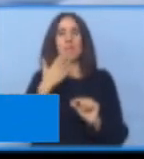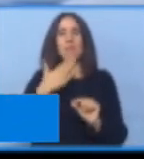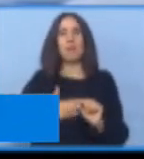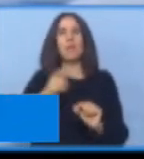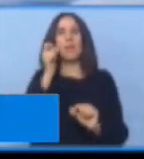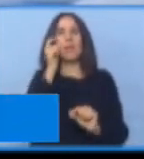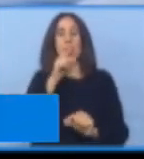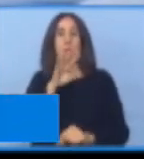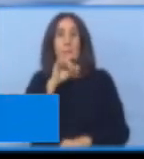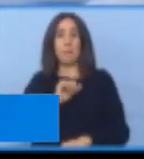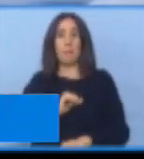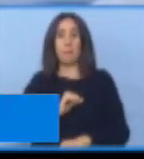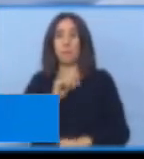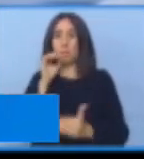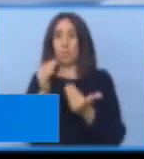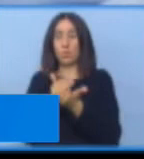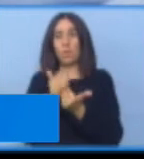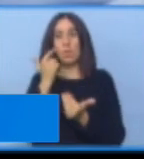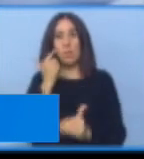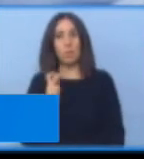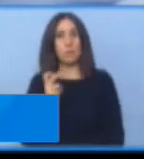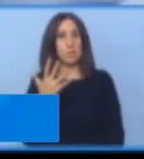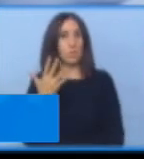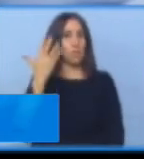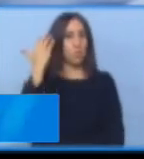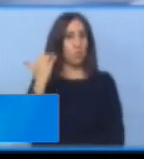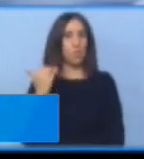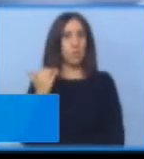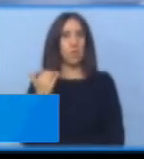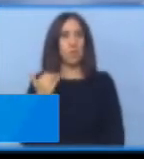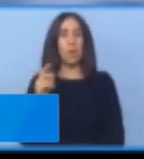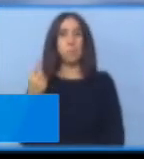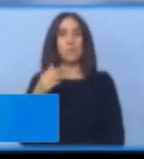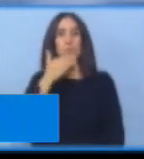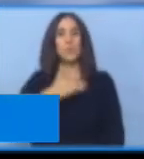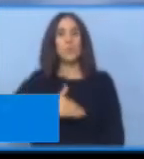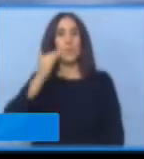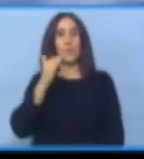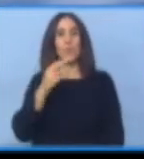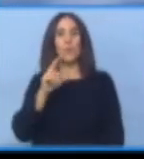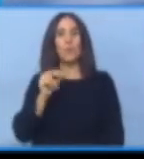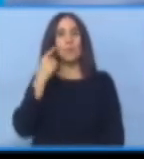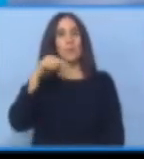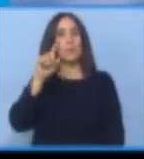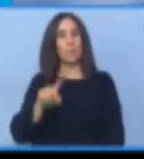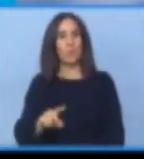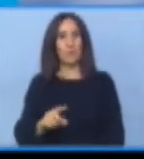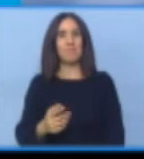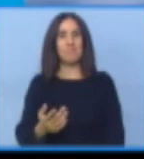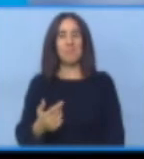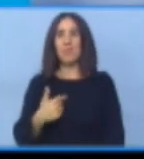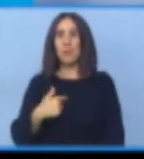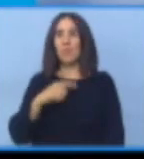mãe morreu há exatamente 5 anos e faria anos no dia 1 de novembro, portanto...